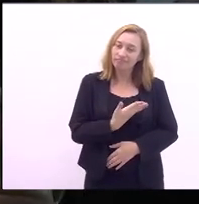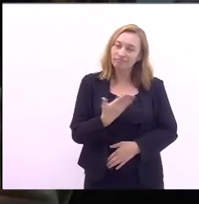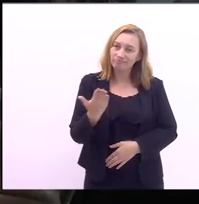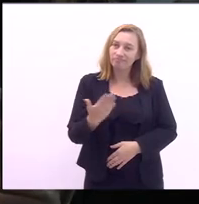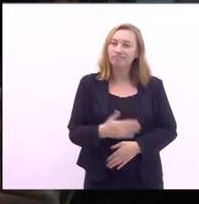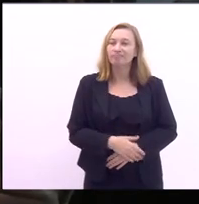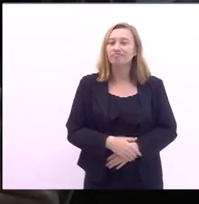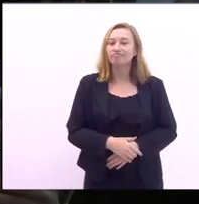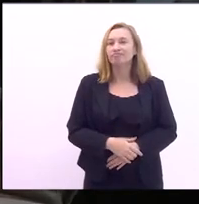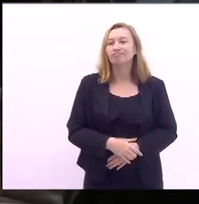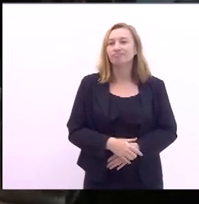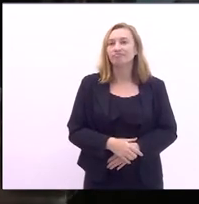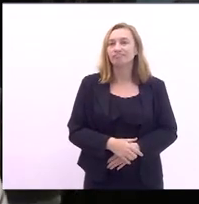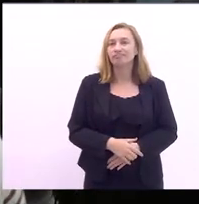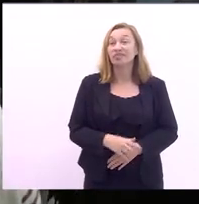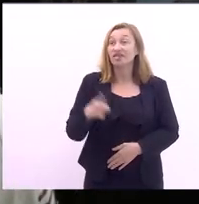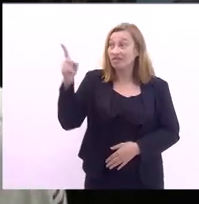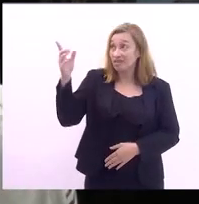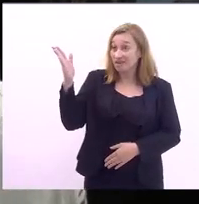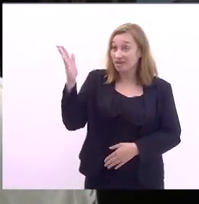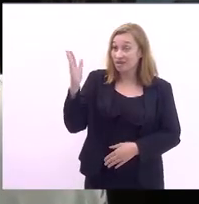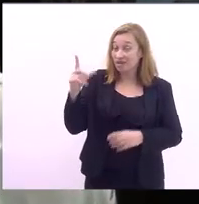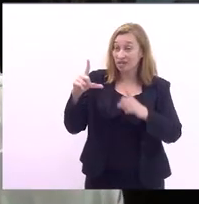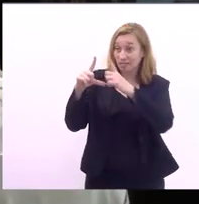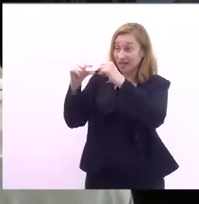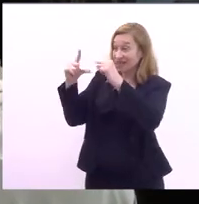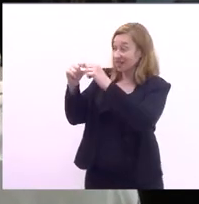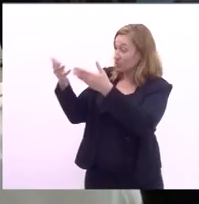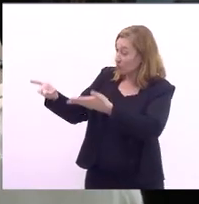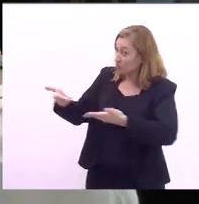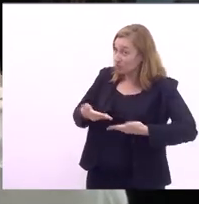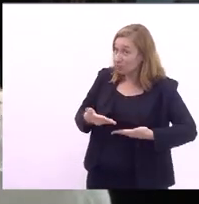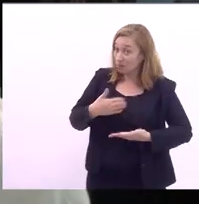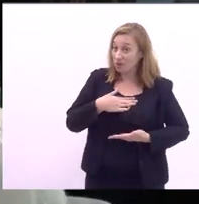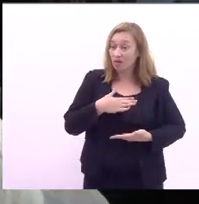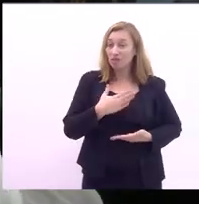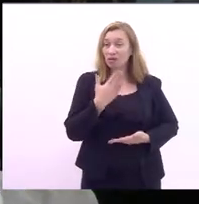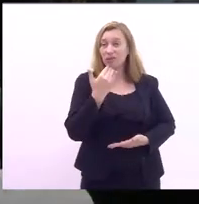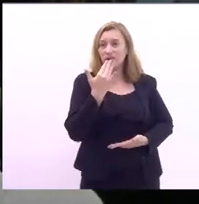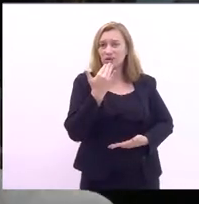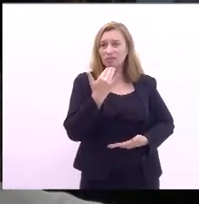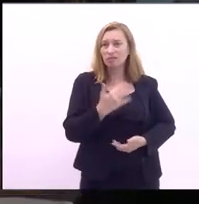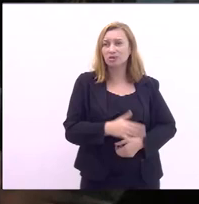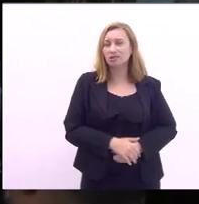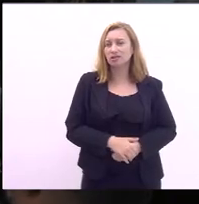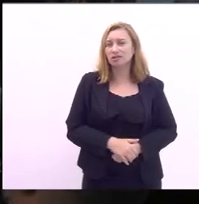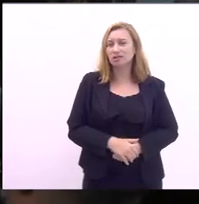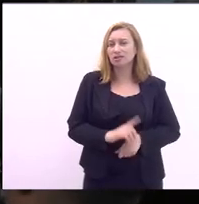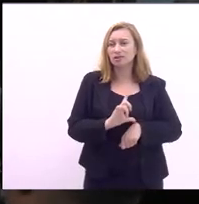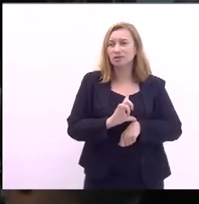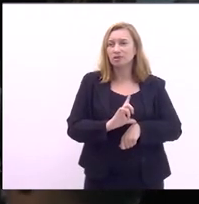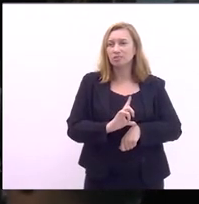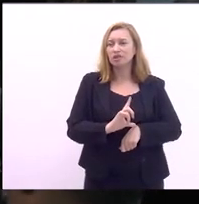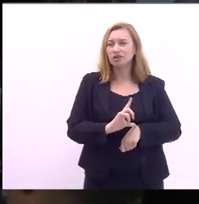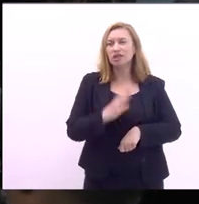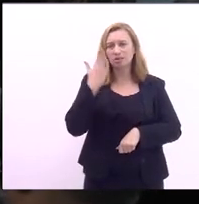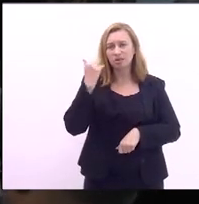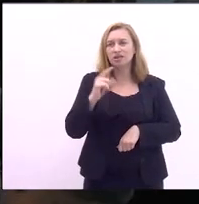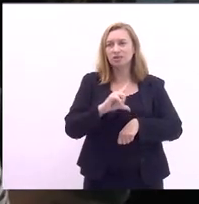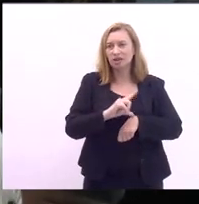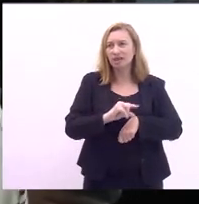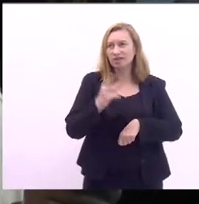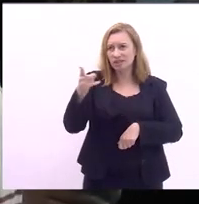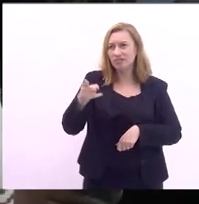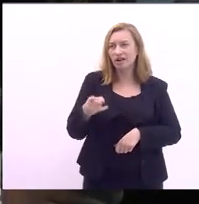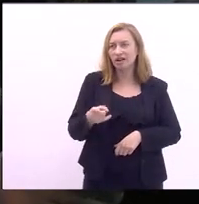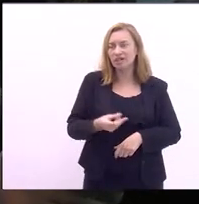sacrificado, que vem lá de Brasília, tá, é convidado meu para almoçar, que eu já sei o horário do voo, vamos atravessar a rua ali e